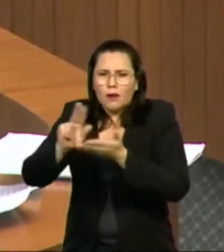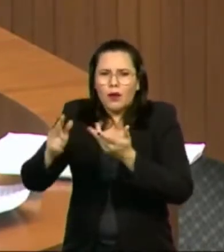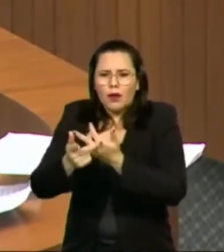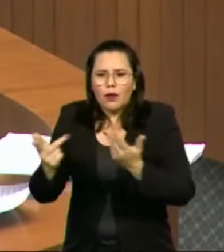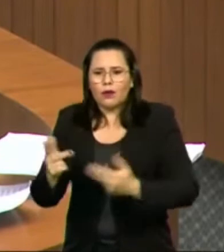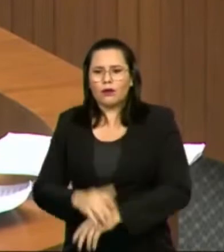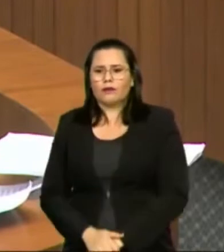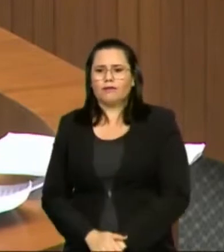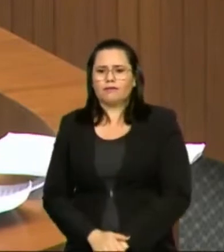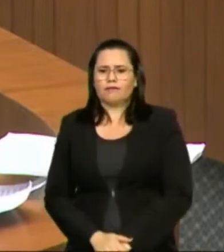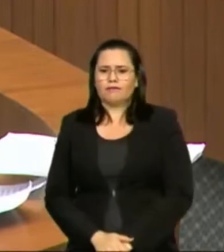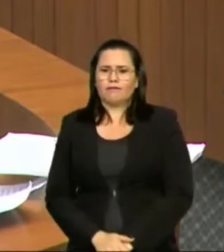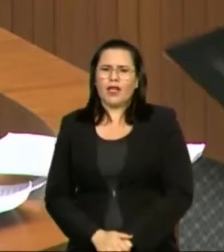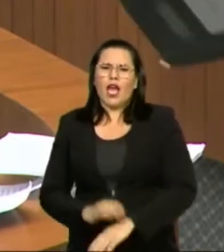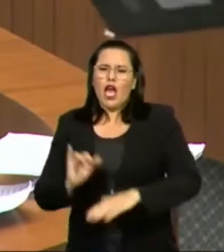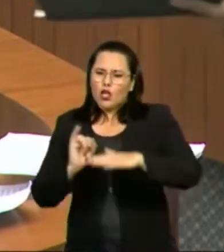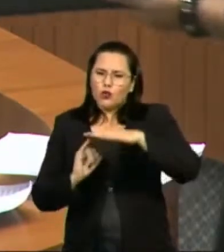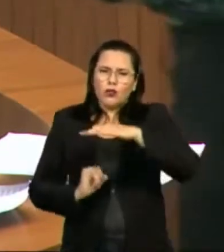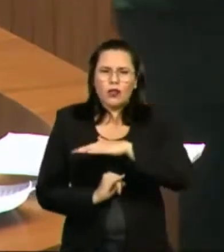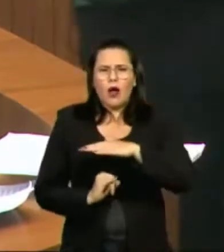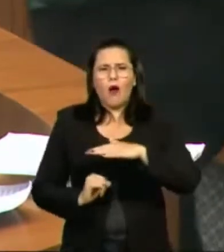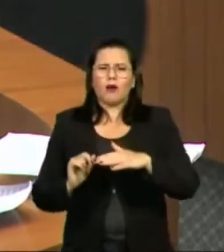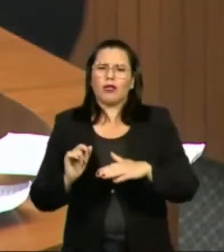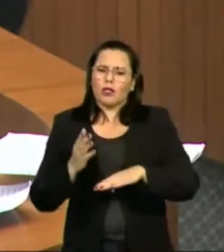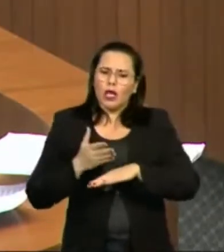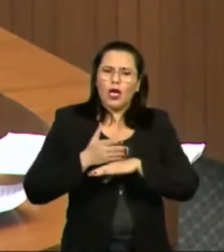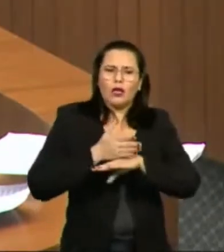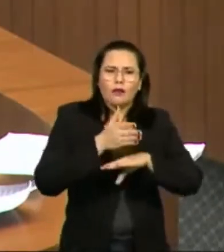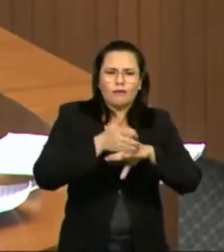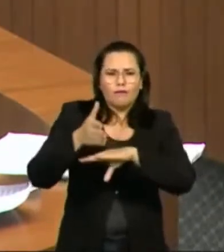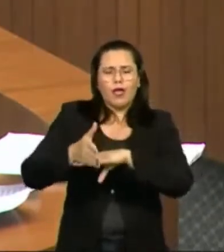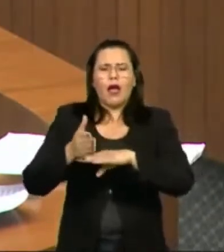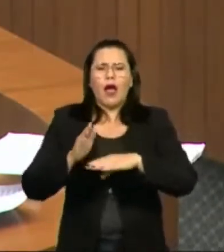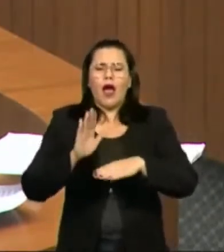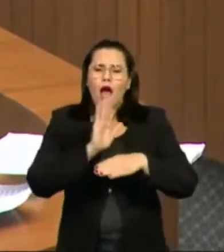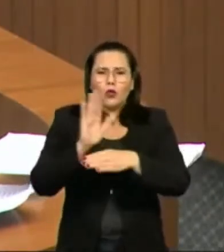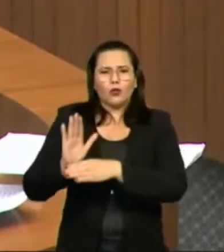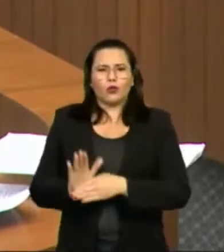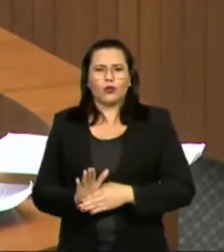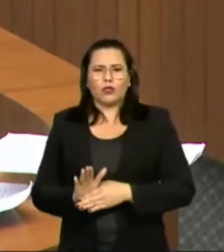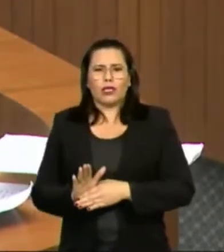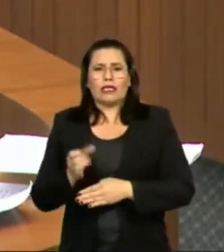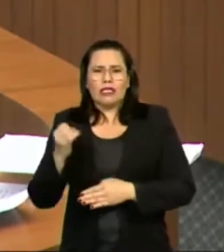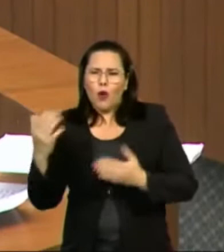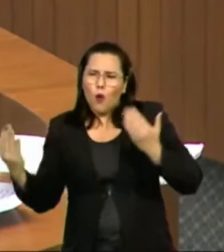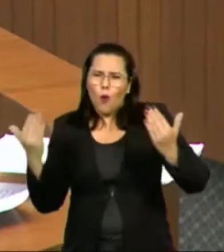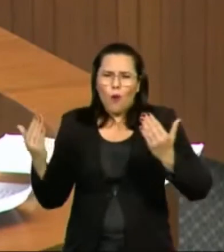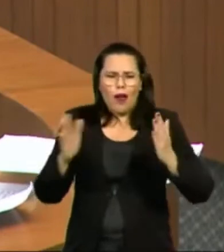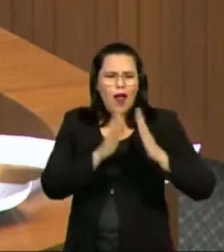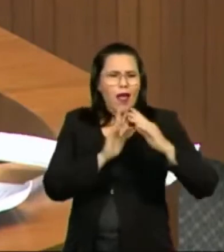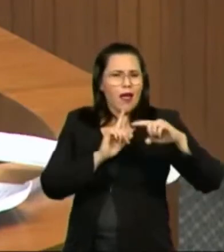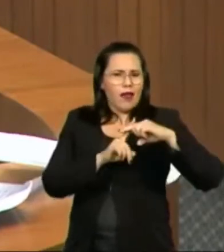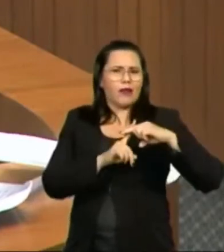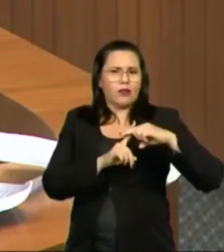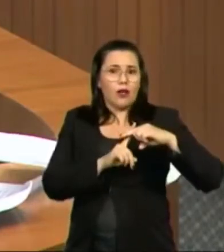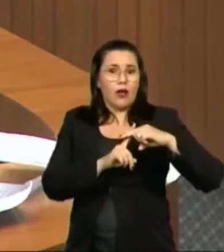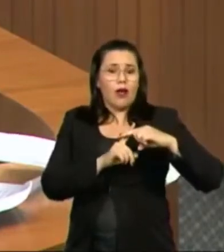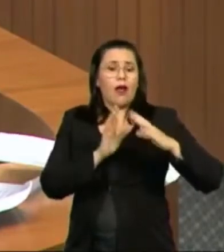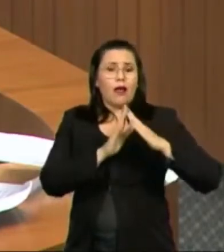cooperam tanto com o sistema penitenciário como as instituições religiosas, que não